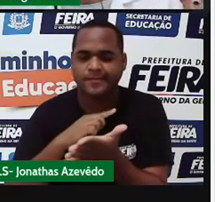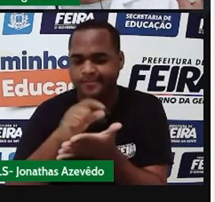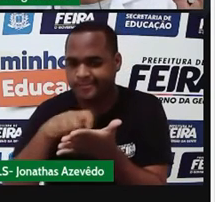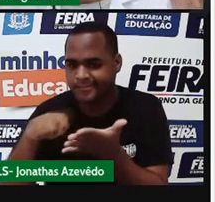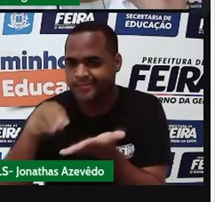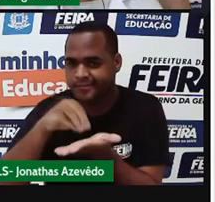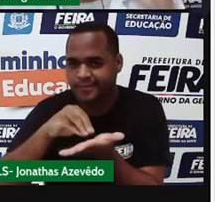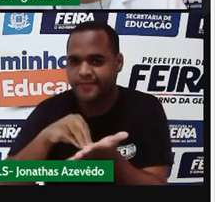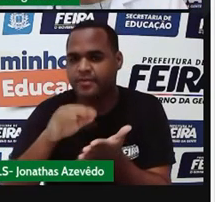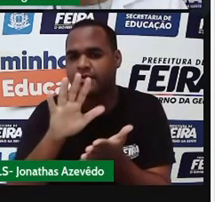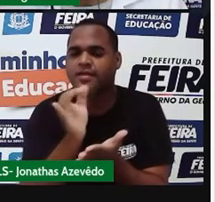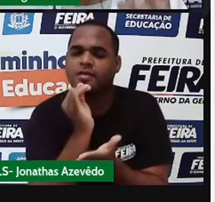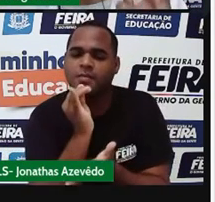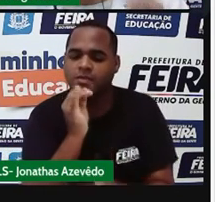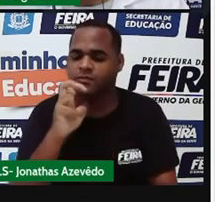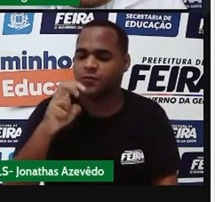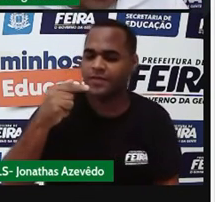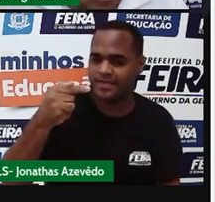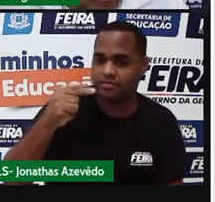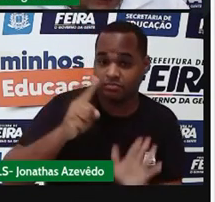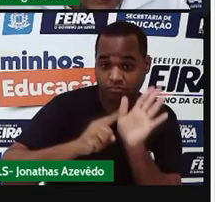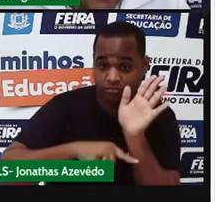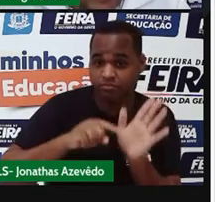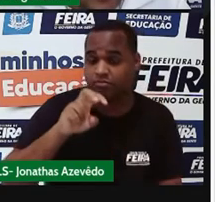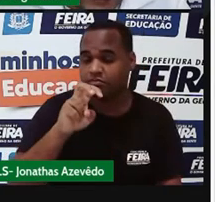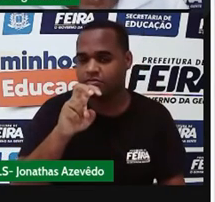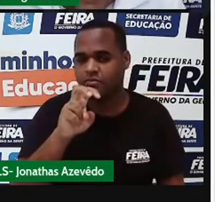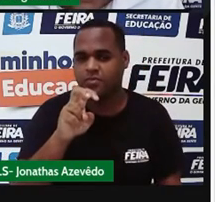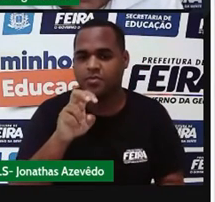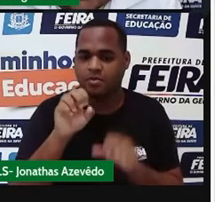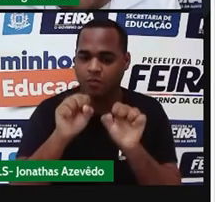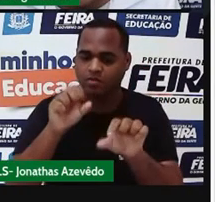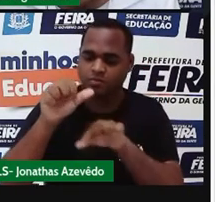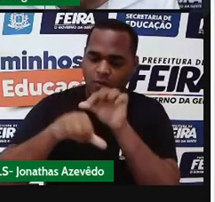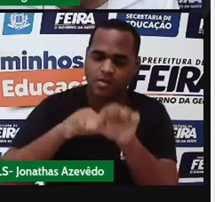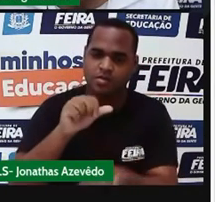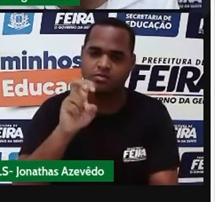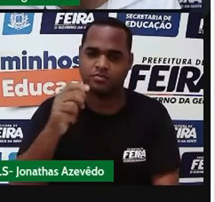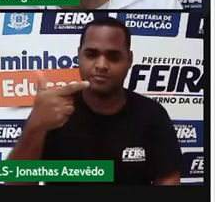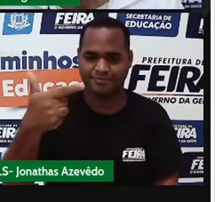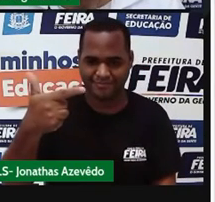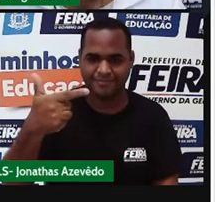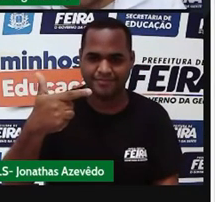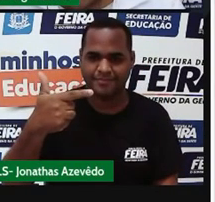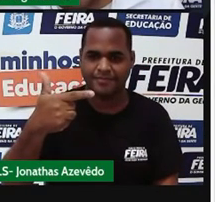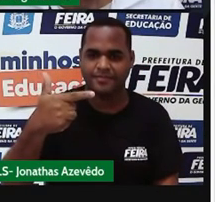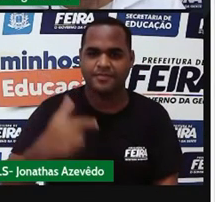55 aliás 57 - 5 vai virar 52